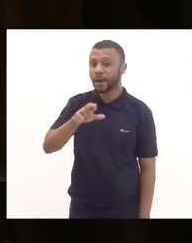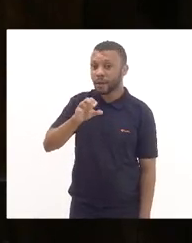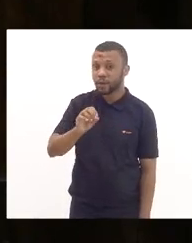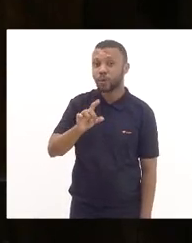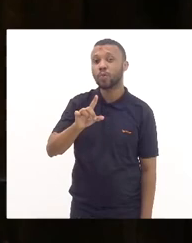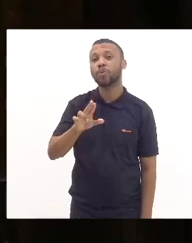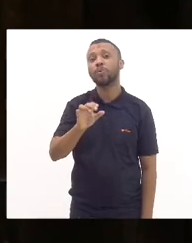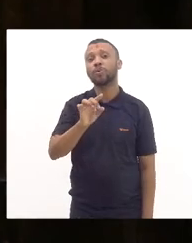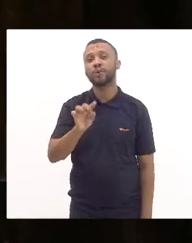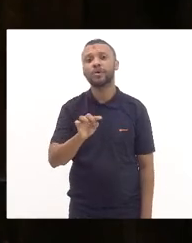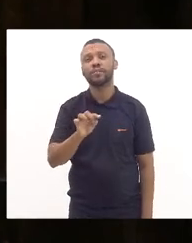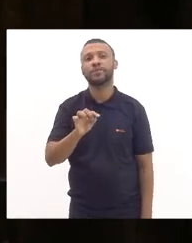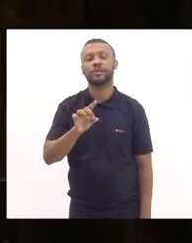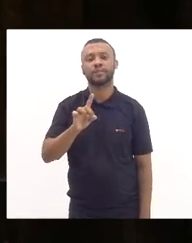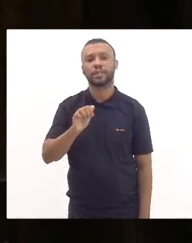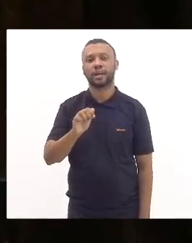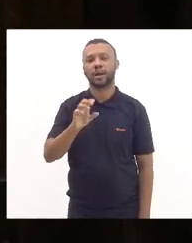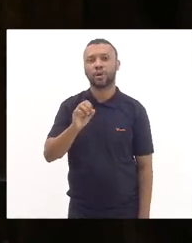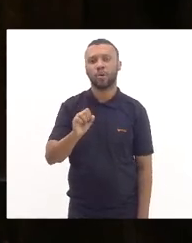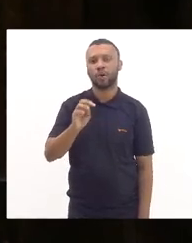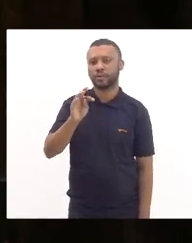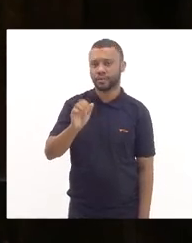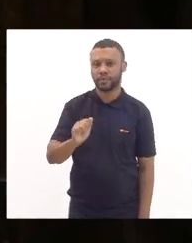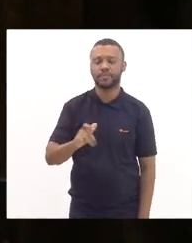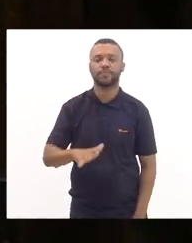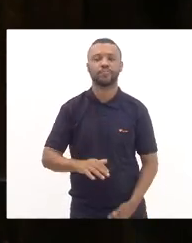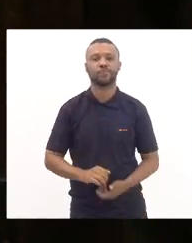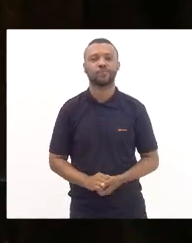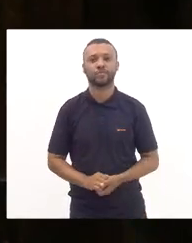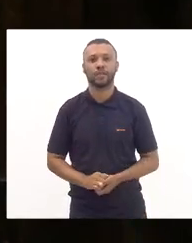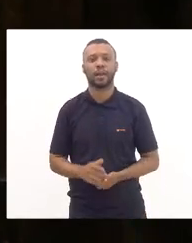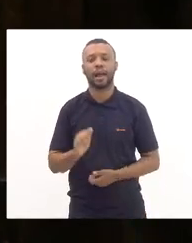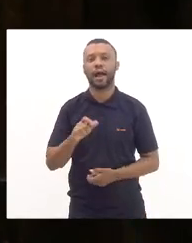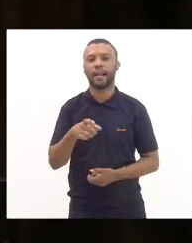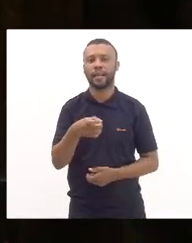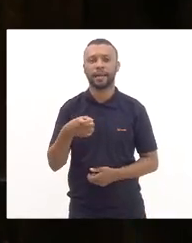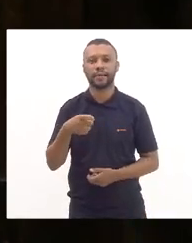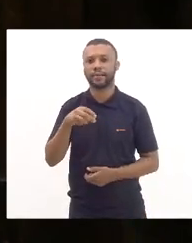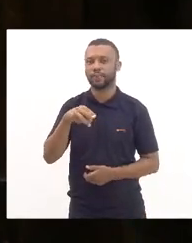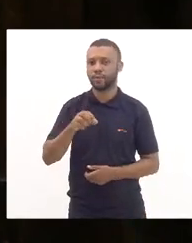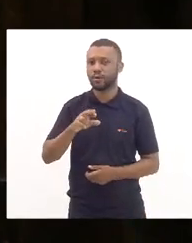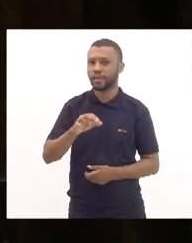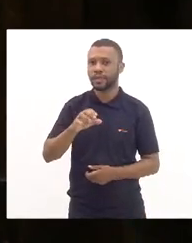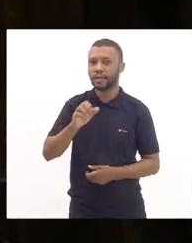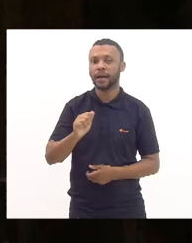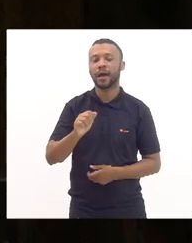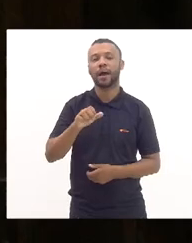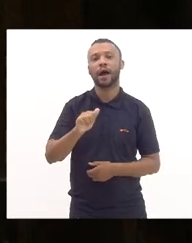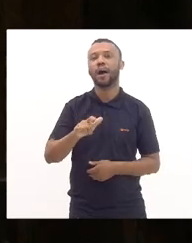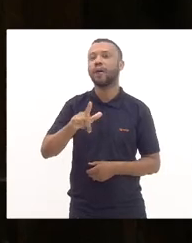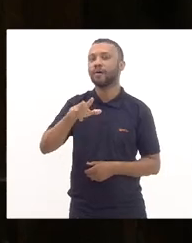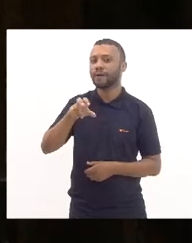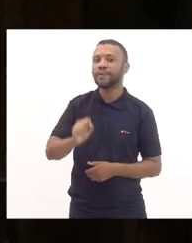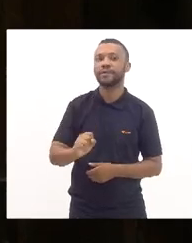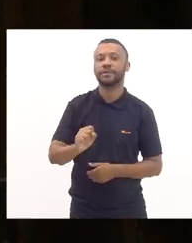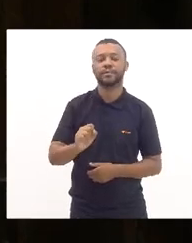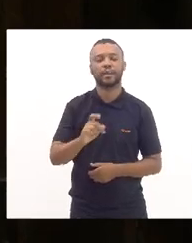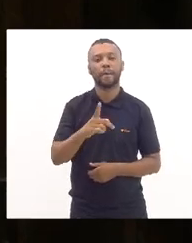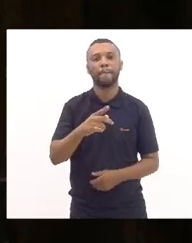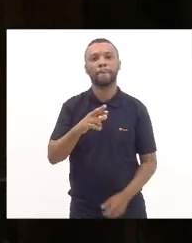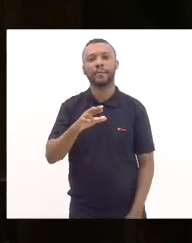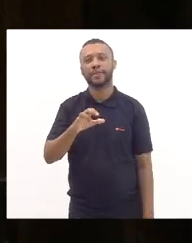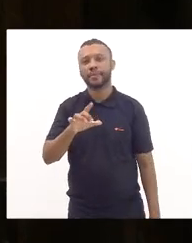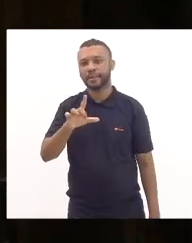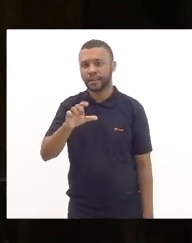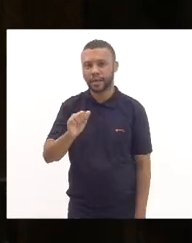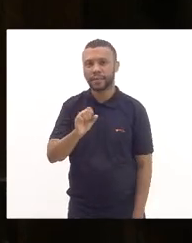da Costa, Luiz Fernando Dias Júnior, Alex Moreira Alves, Priscila Silveira do